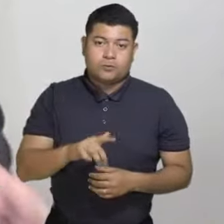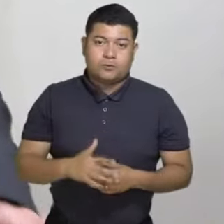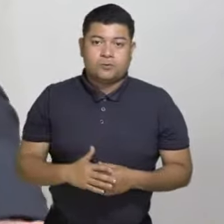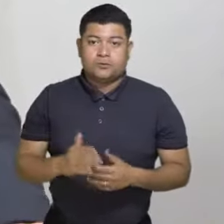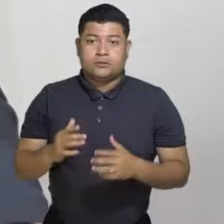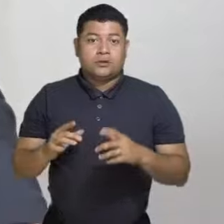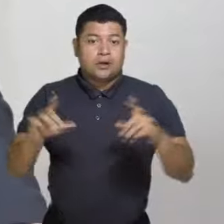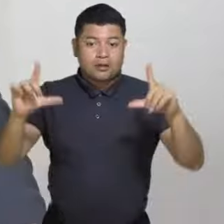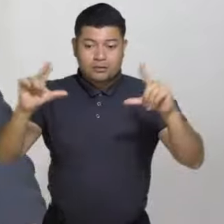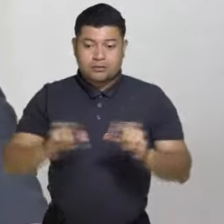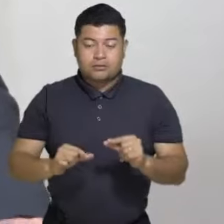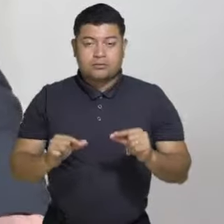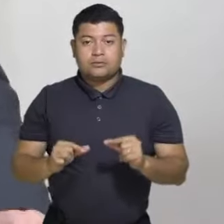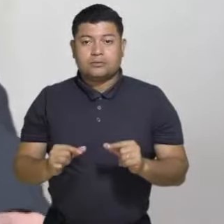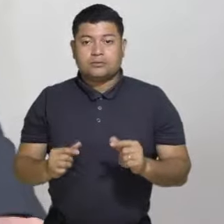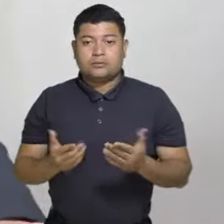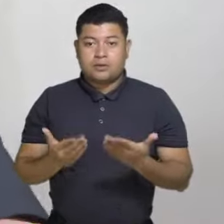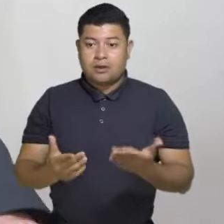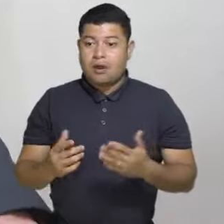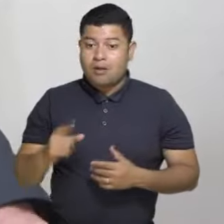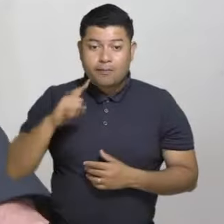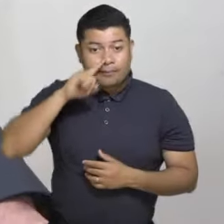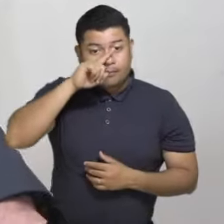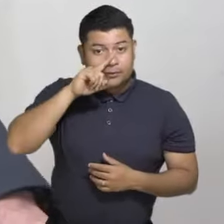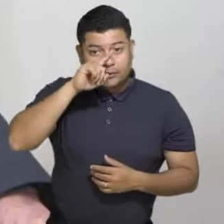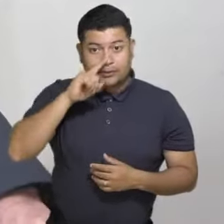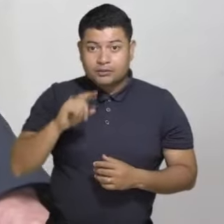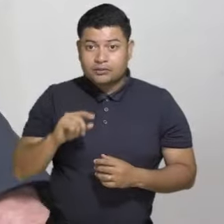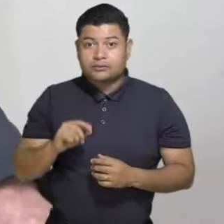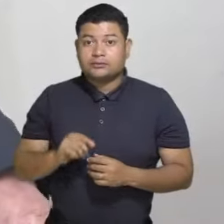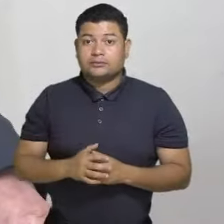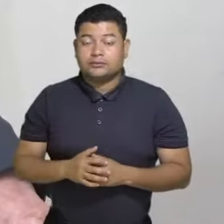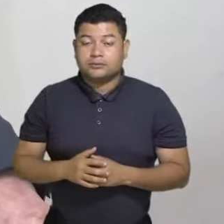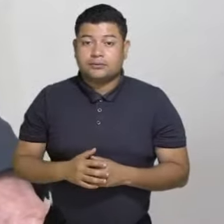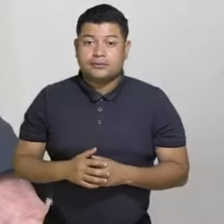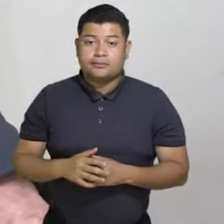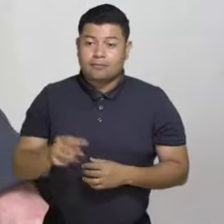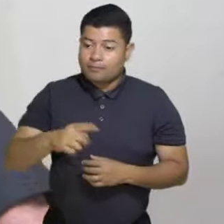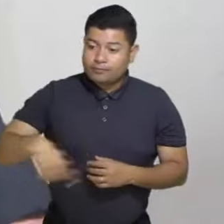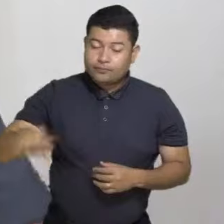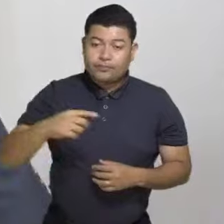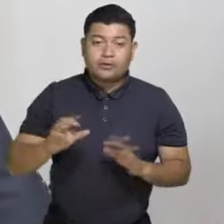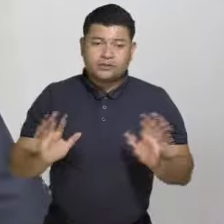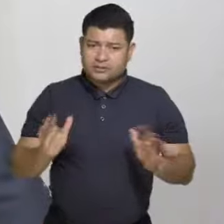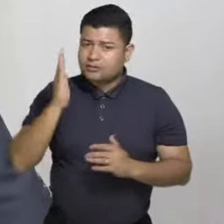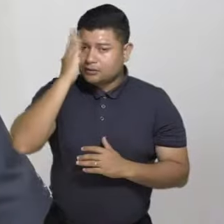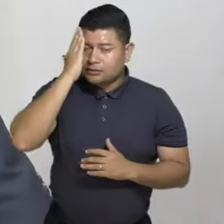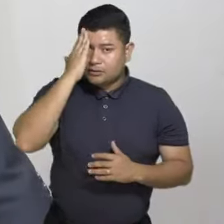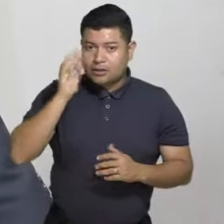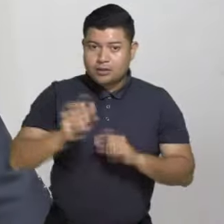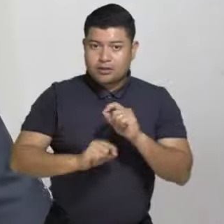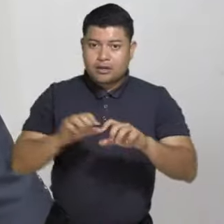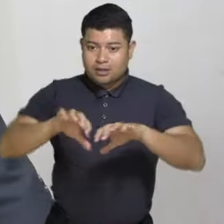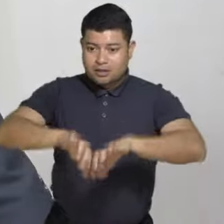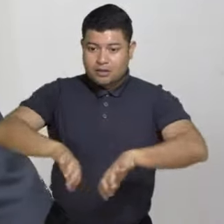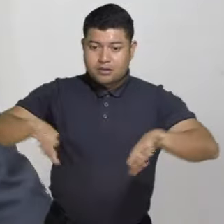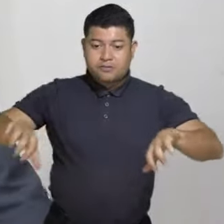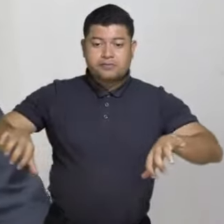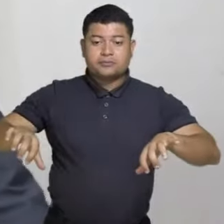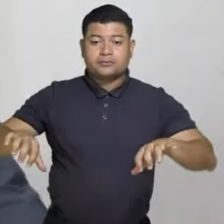o inimigo, o perigo que está evidente diante de todos nós, que é a segregação do fundo